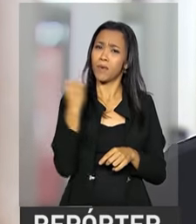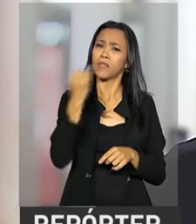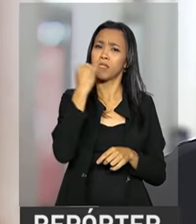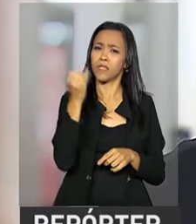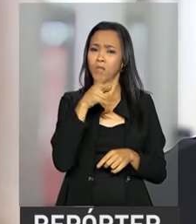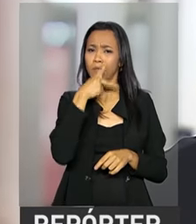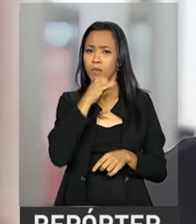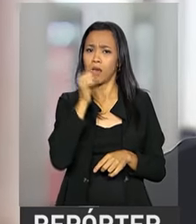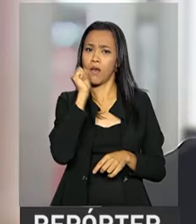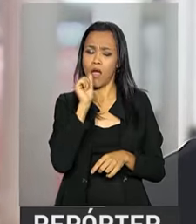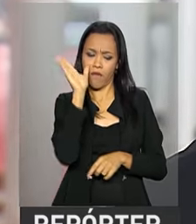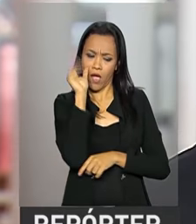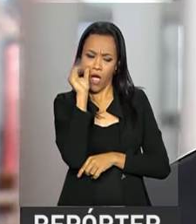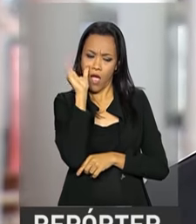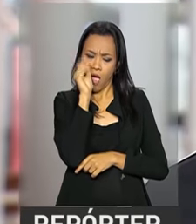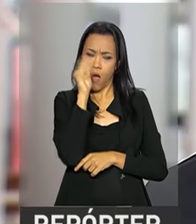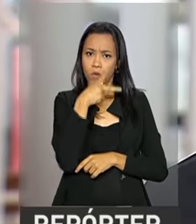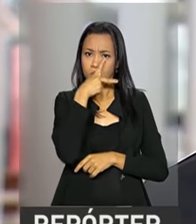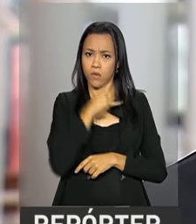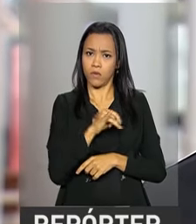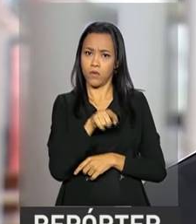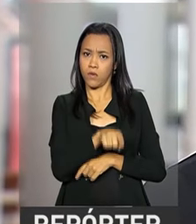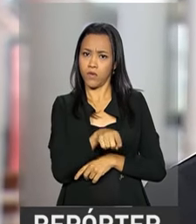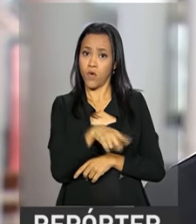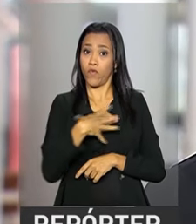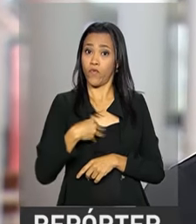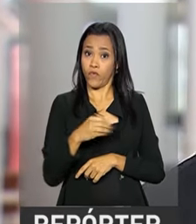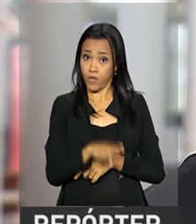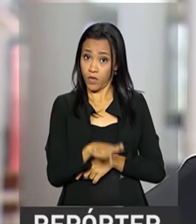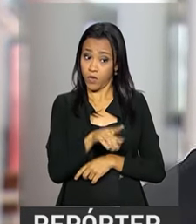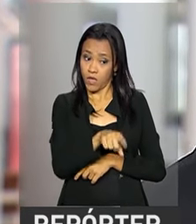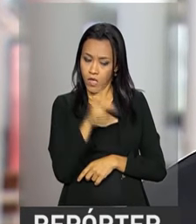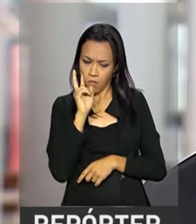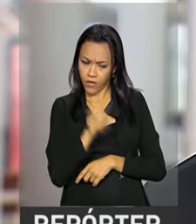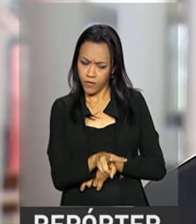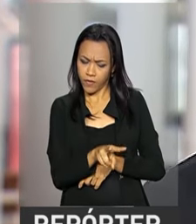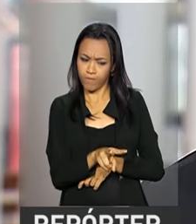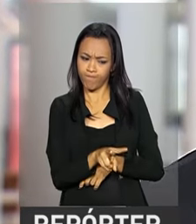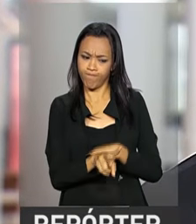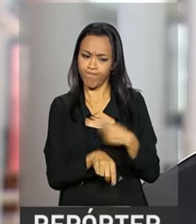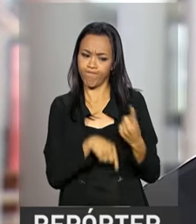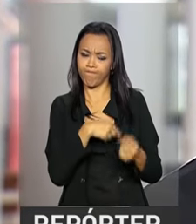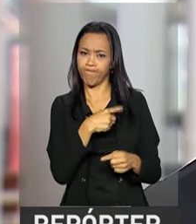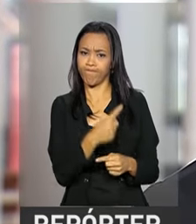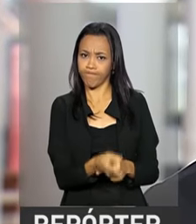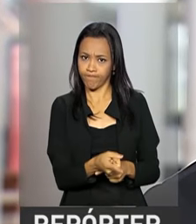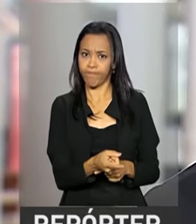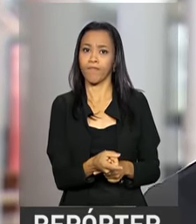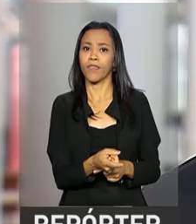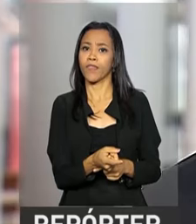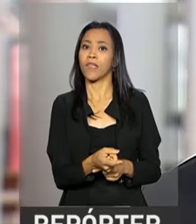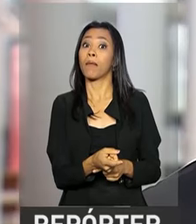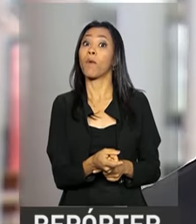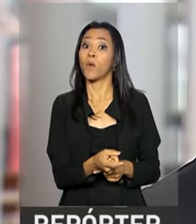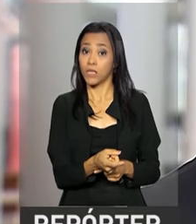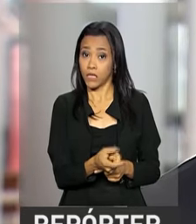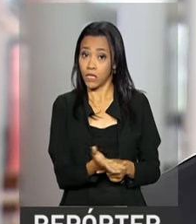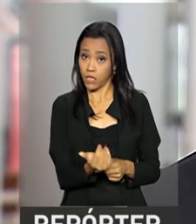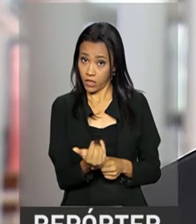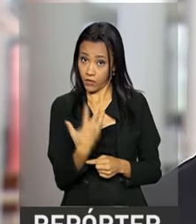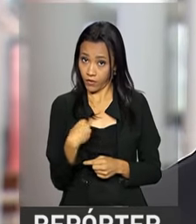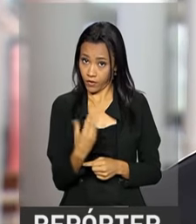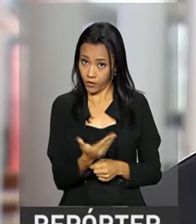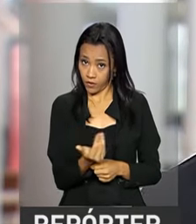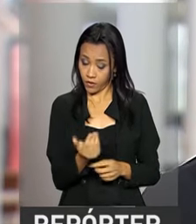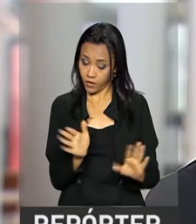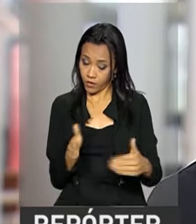de jogos. E à medida que o conteúdo é apresentado, depois da sessão, né, para não atrapalhar a brincadeira, conversar